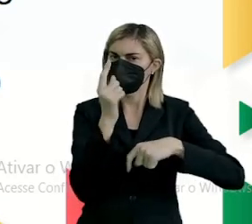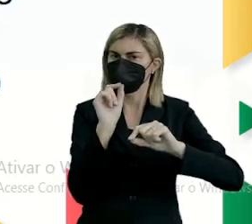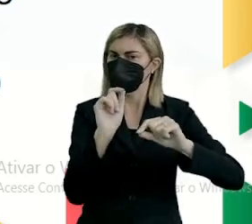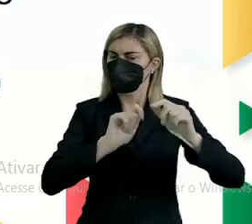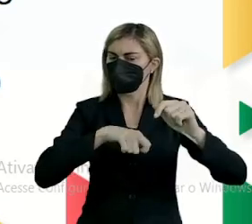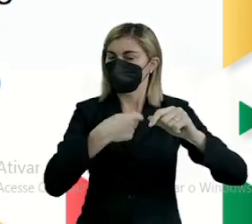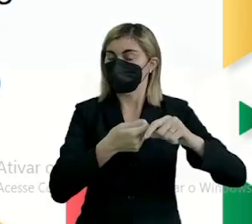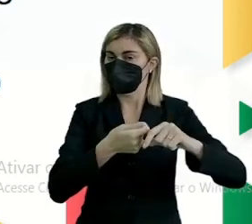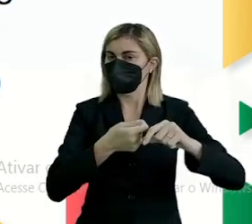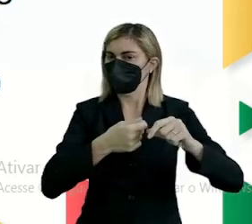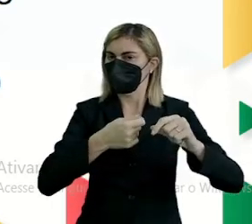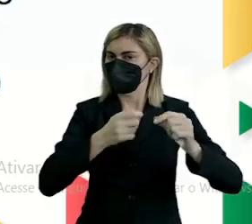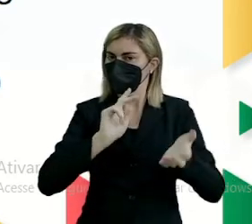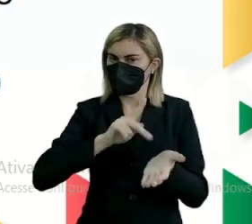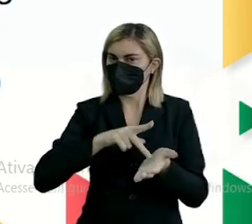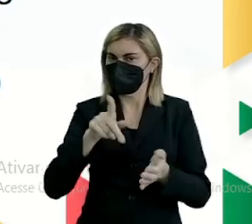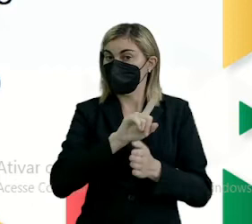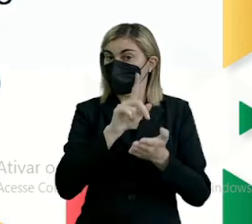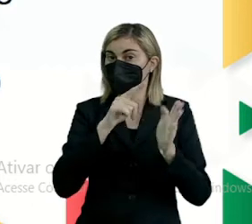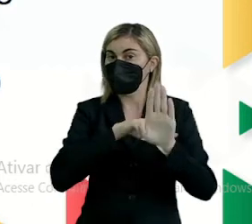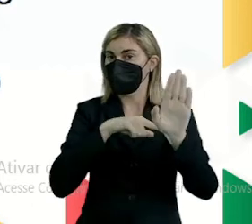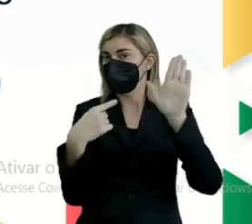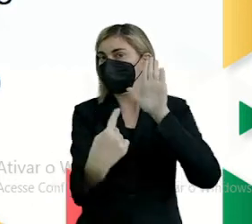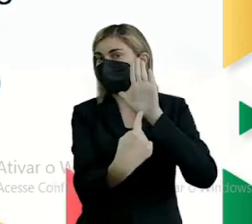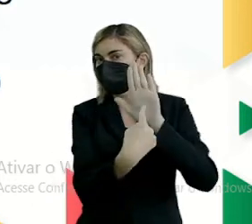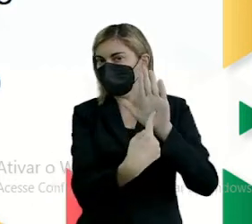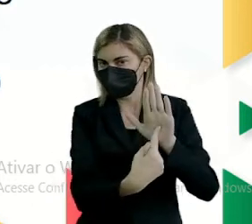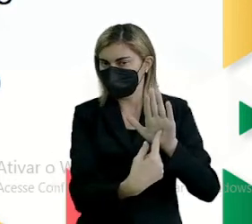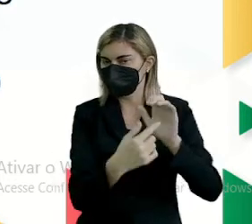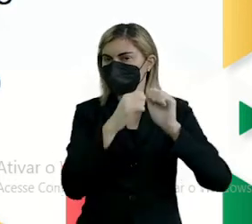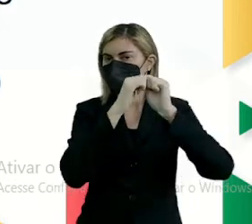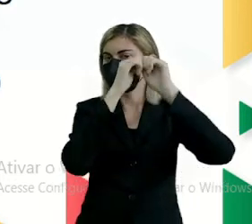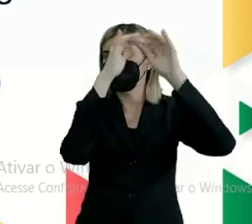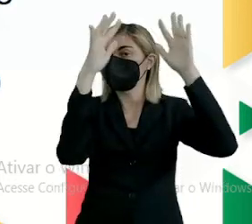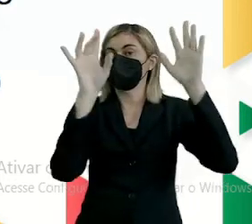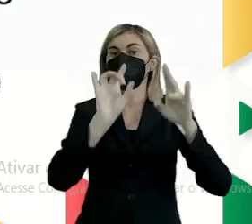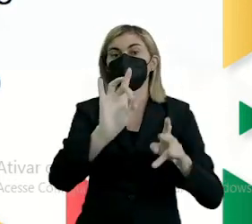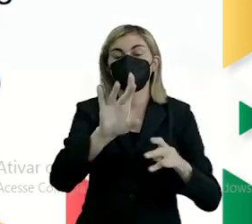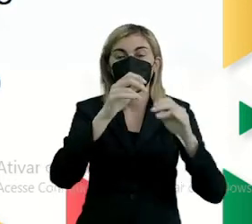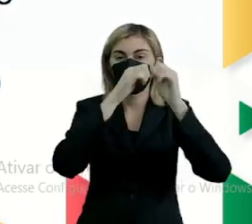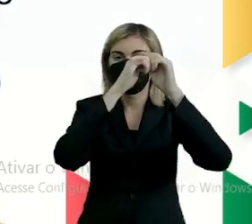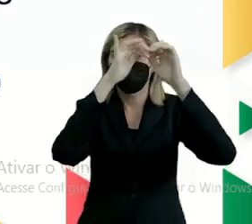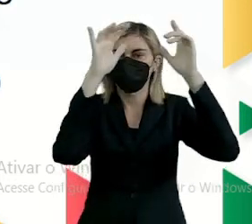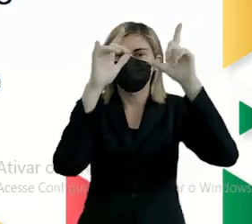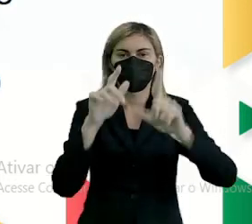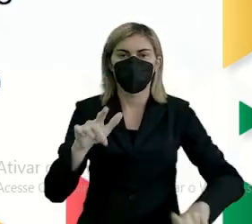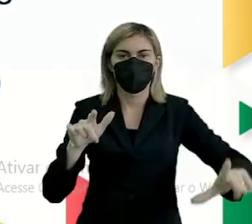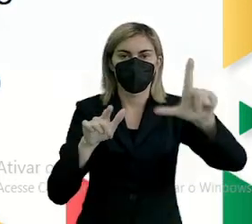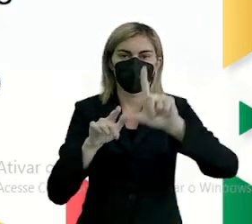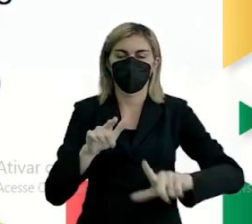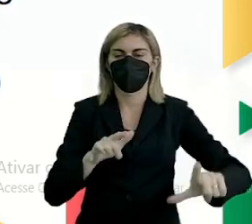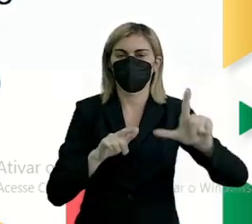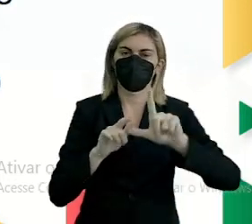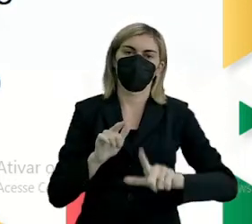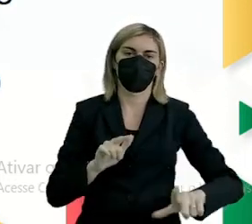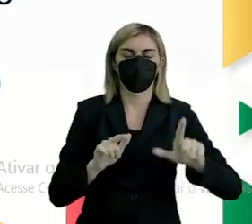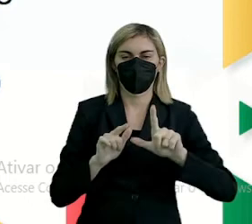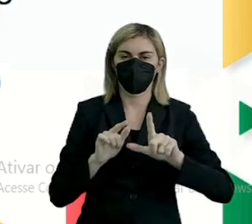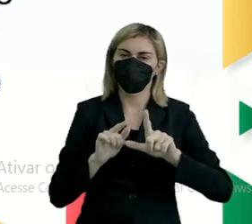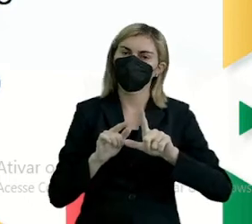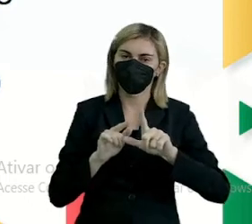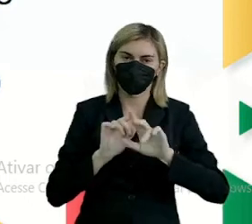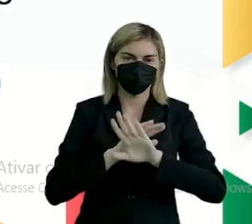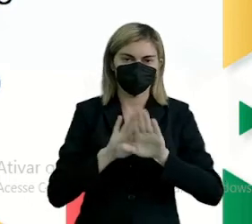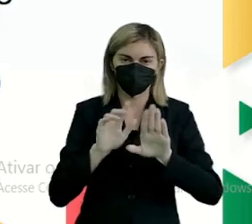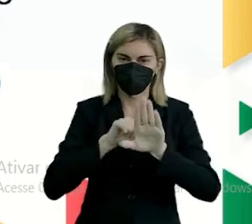quê? No sentido metafórico, figurado, é aquele sentido da literatura, é o sentido